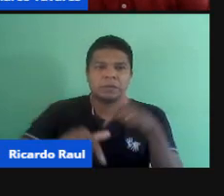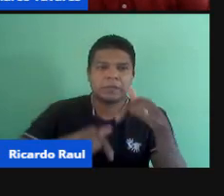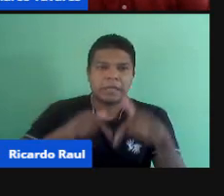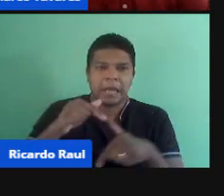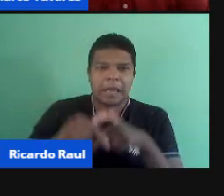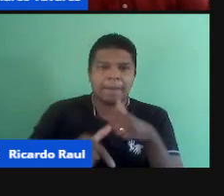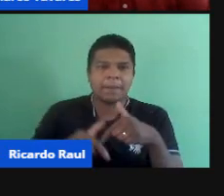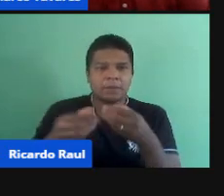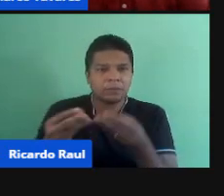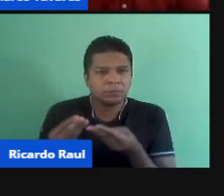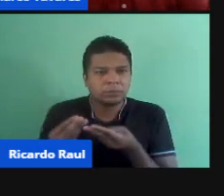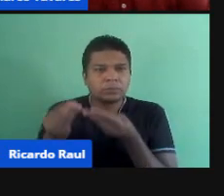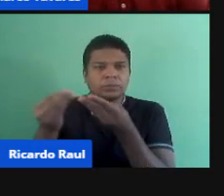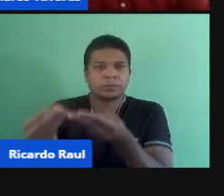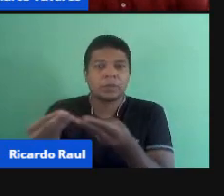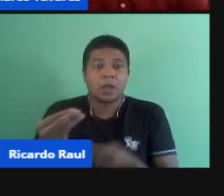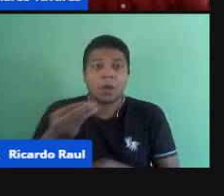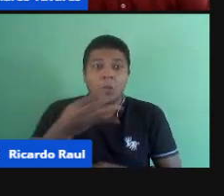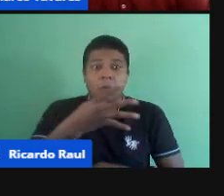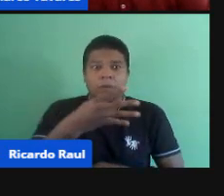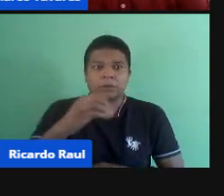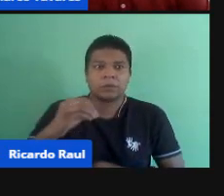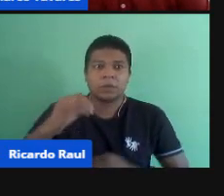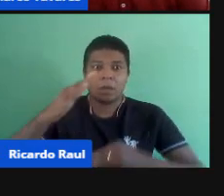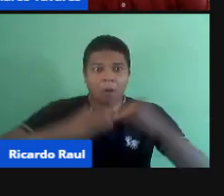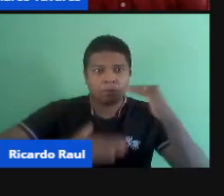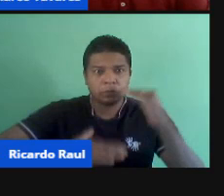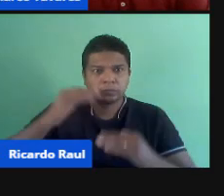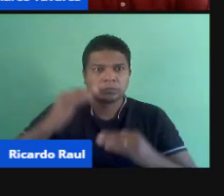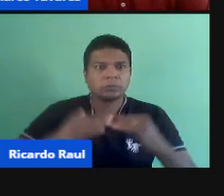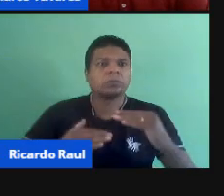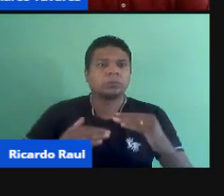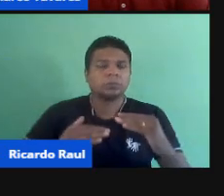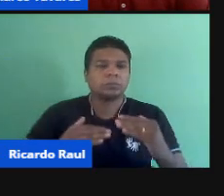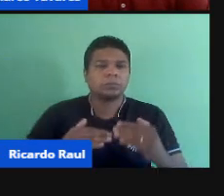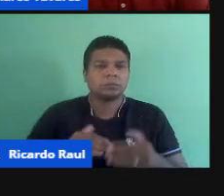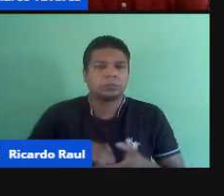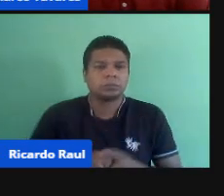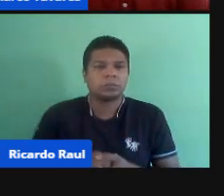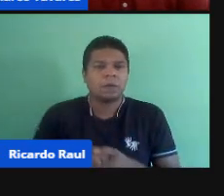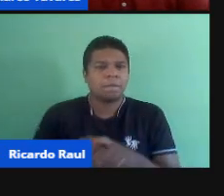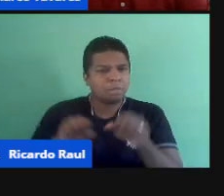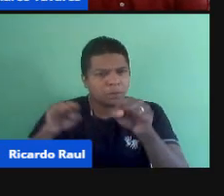oferecemos 400 profissionais gabaritados para atender